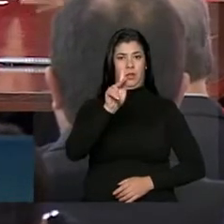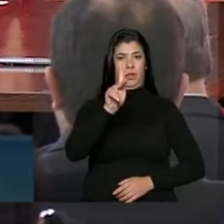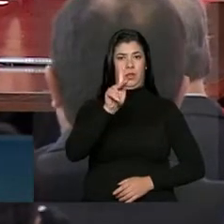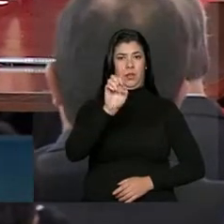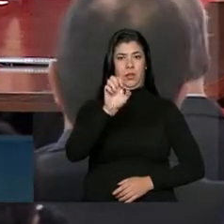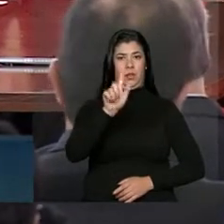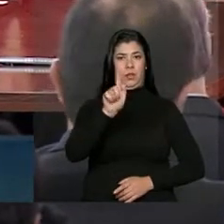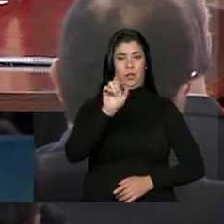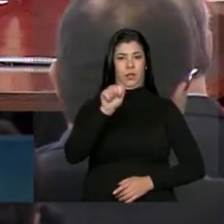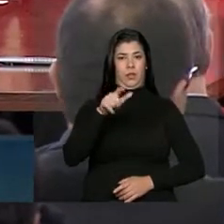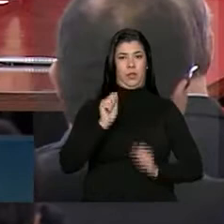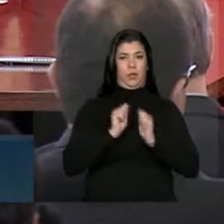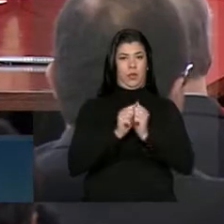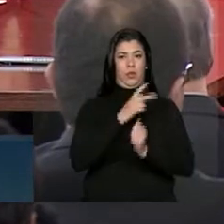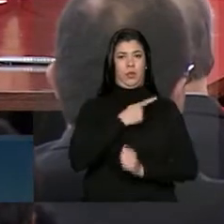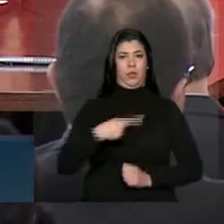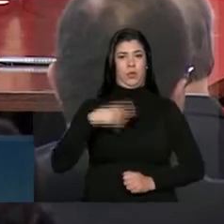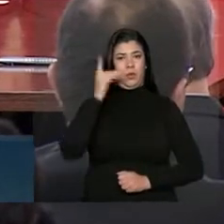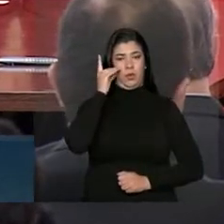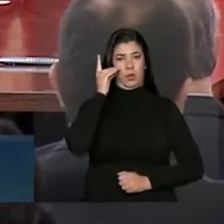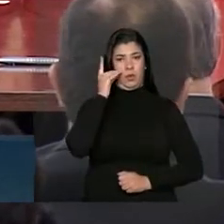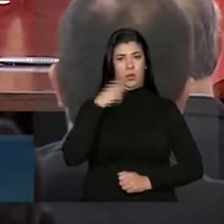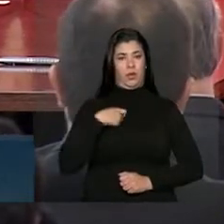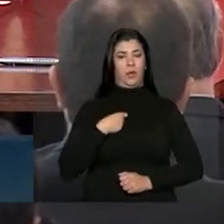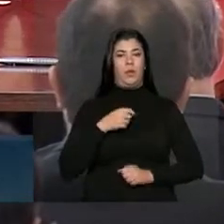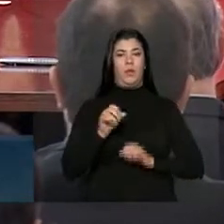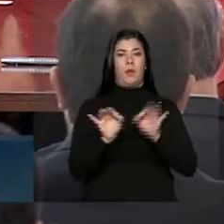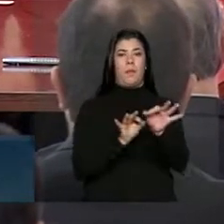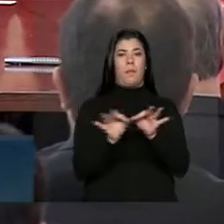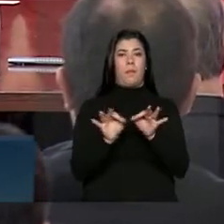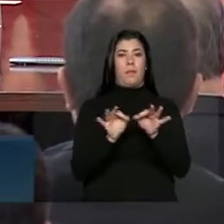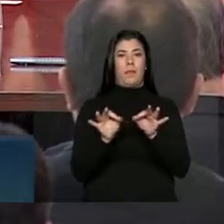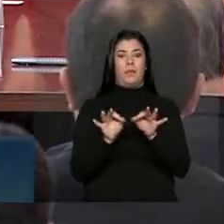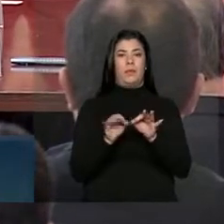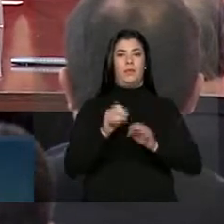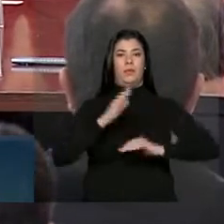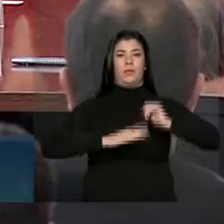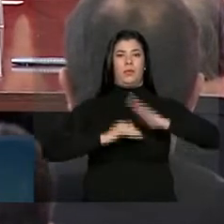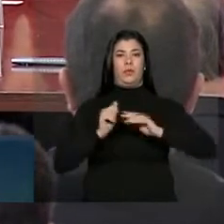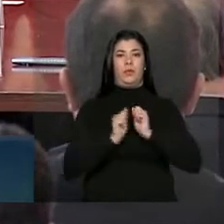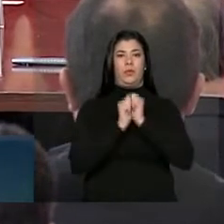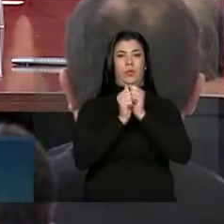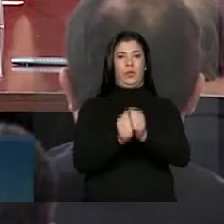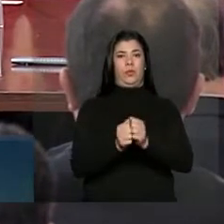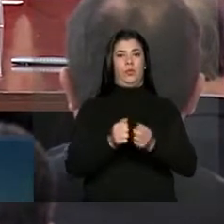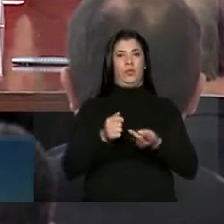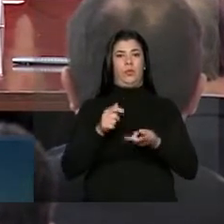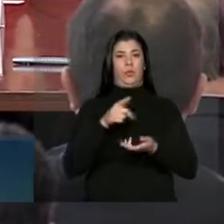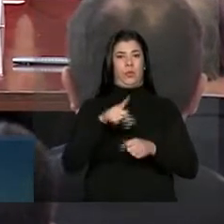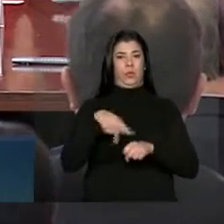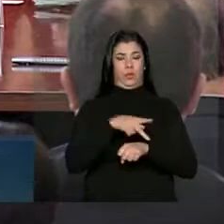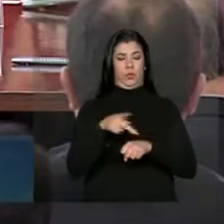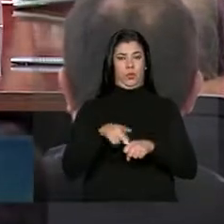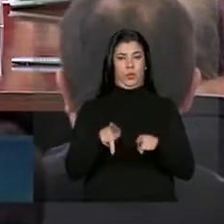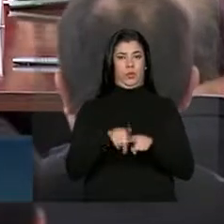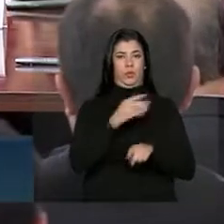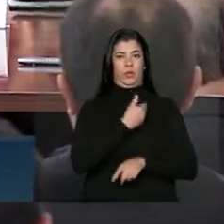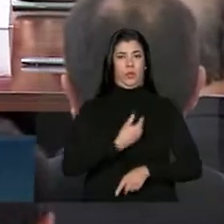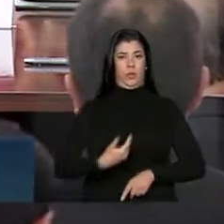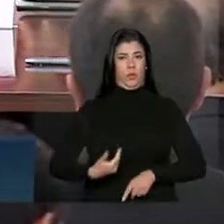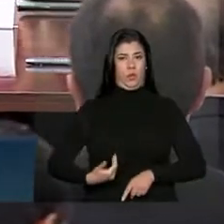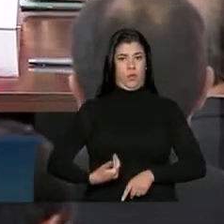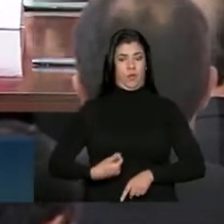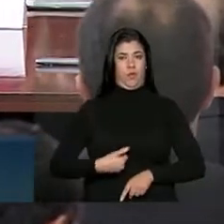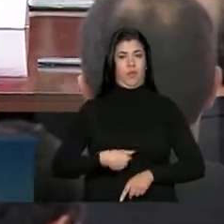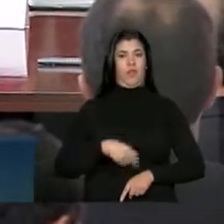República, Dilma Rousseff. Plano de ação conjunta entre o governo da República Federativa do Brasil e o governo da